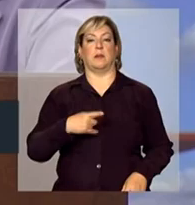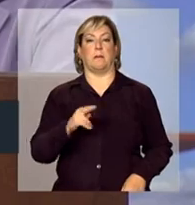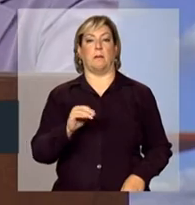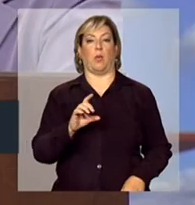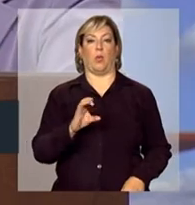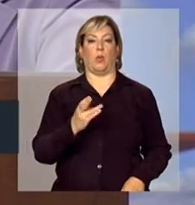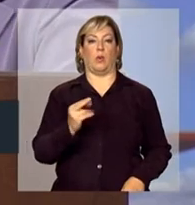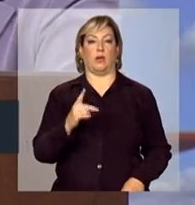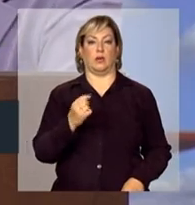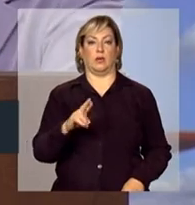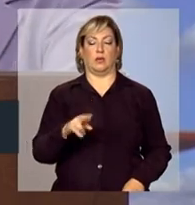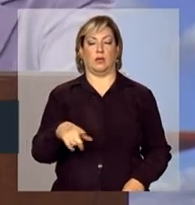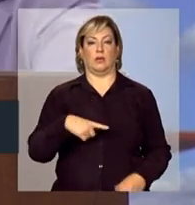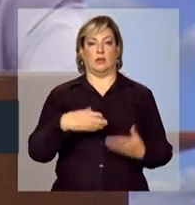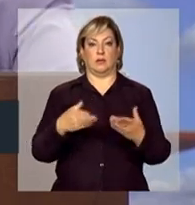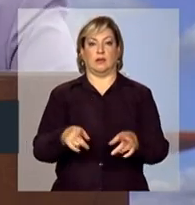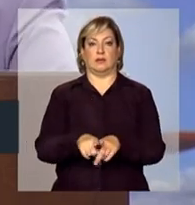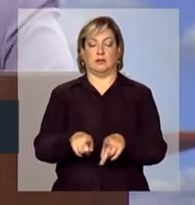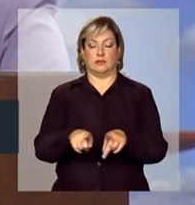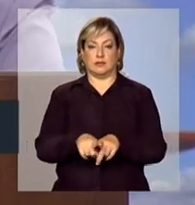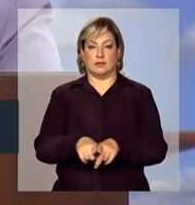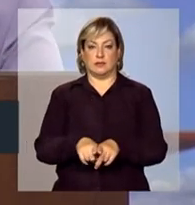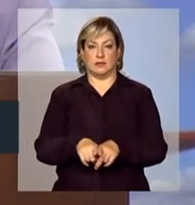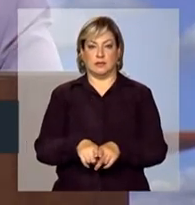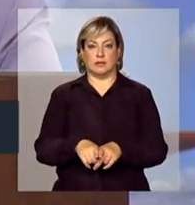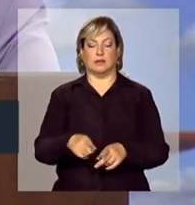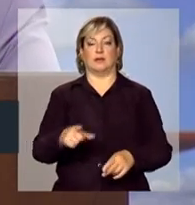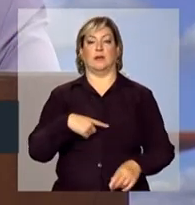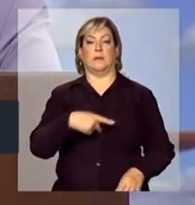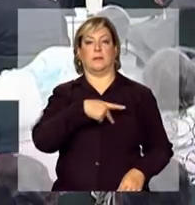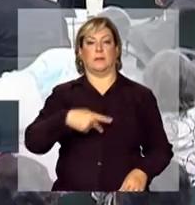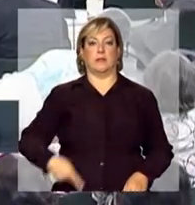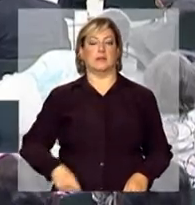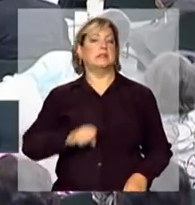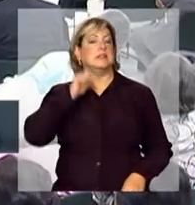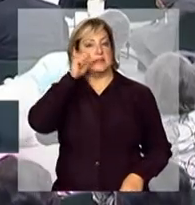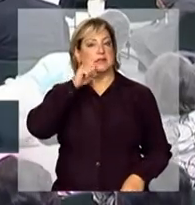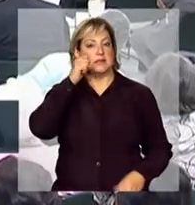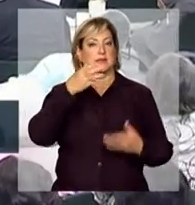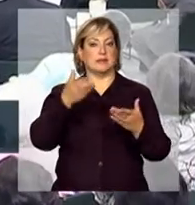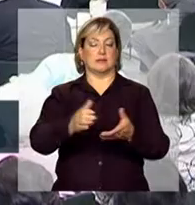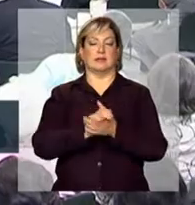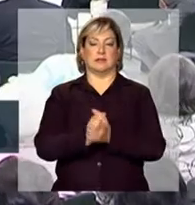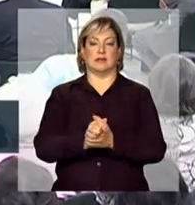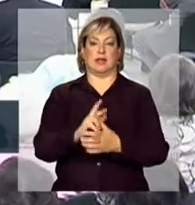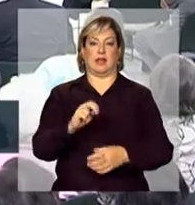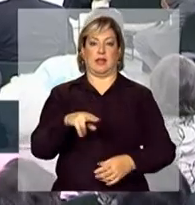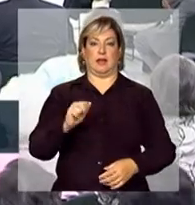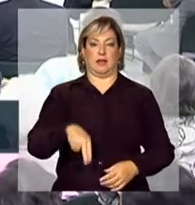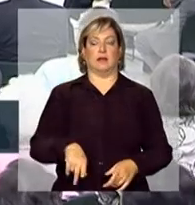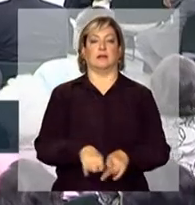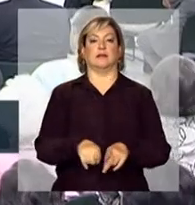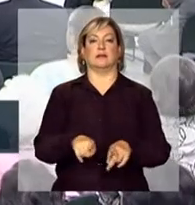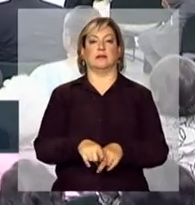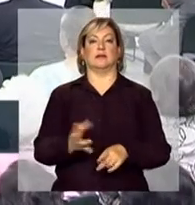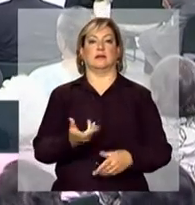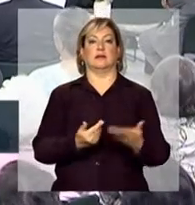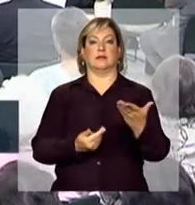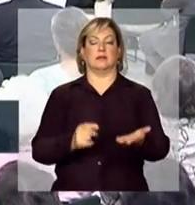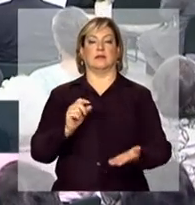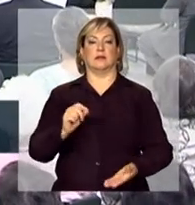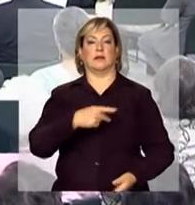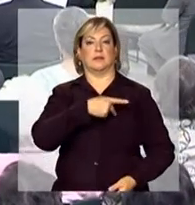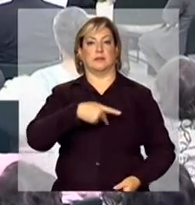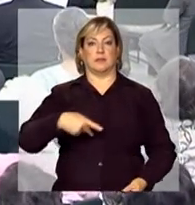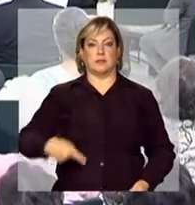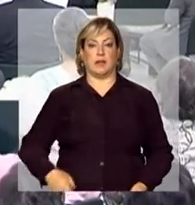República Roberto Gurgel o excelentíssimo senhor presidente do senado Renan Calheiros o excelentíssimo